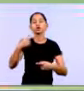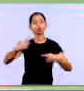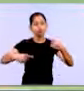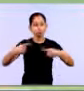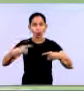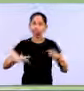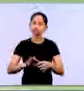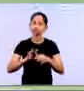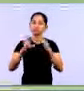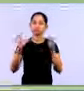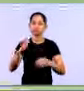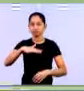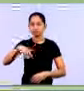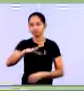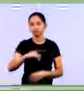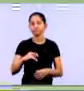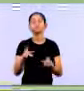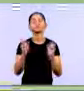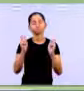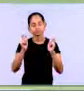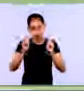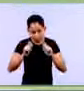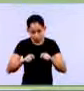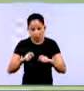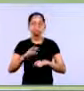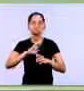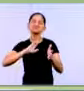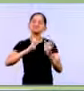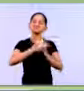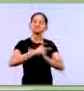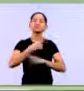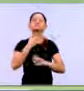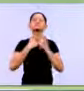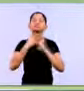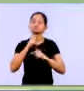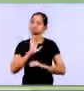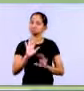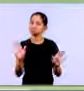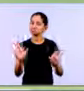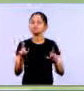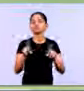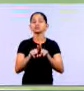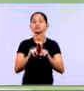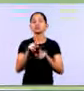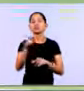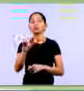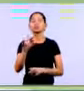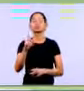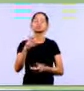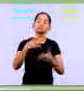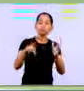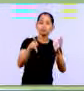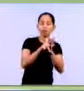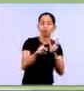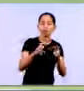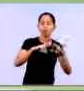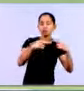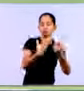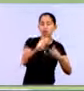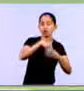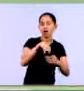e suas fundações, para preservar o pluralismo político; as entidades sindicais e de trabalhadores;